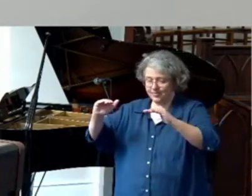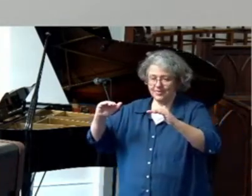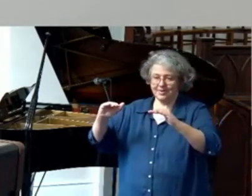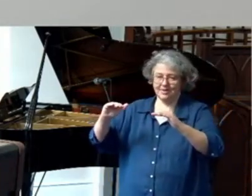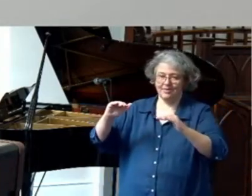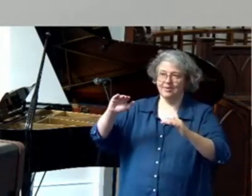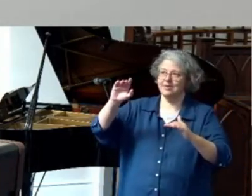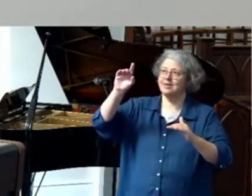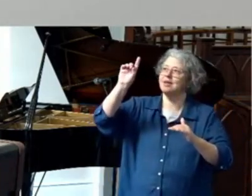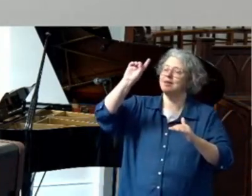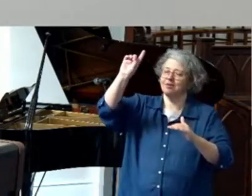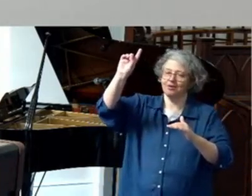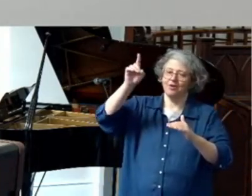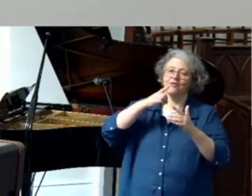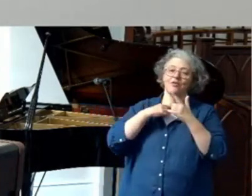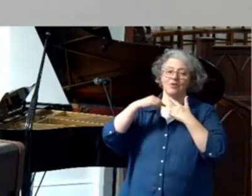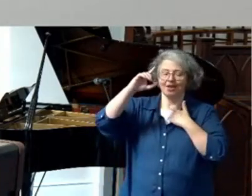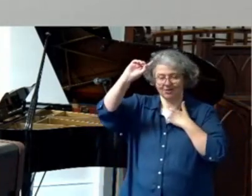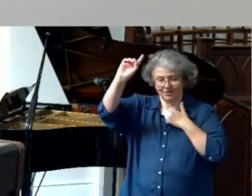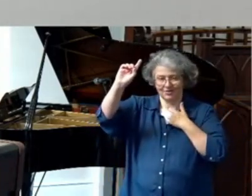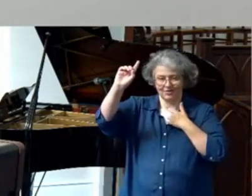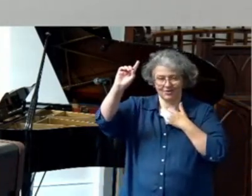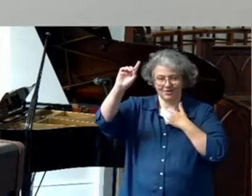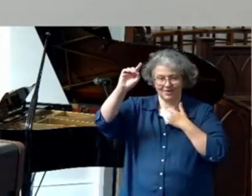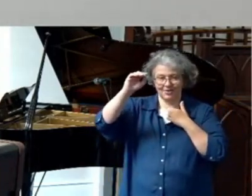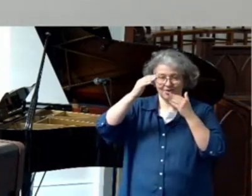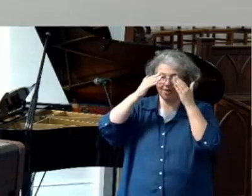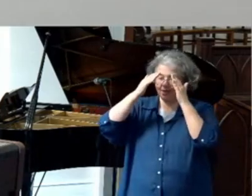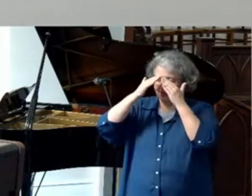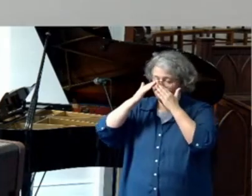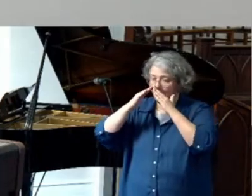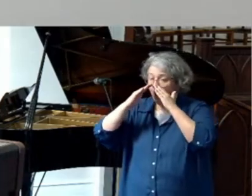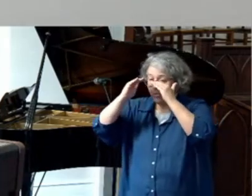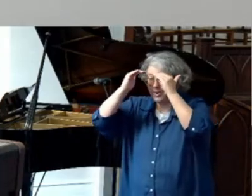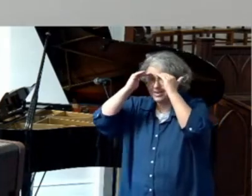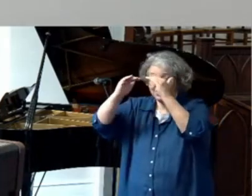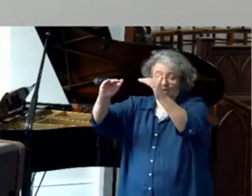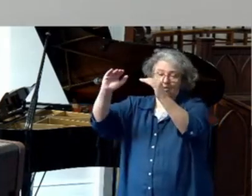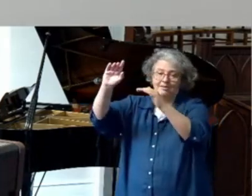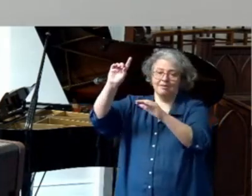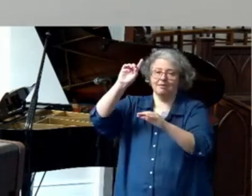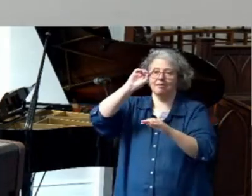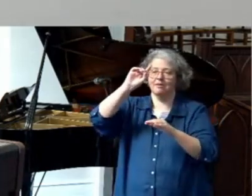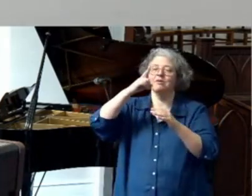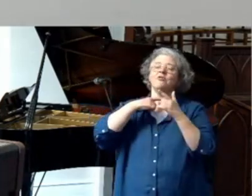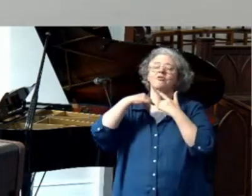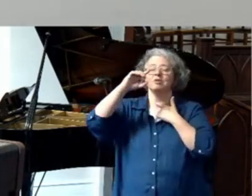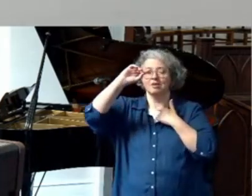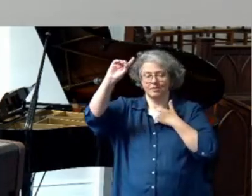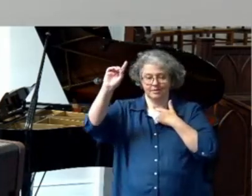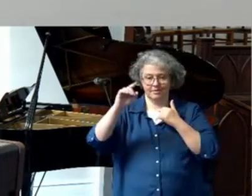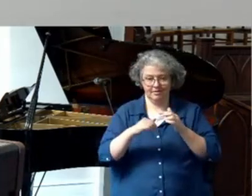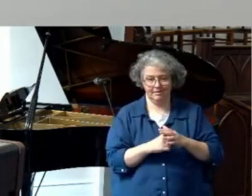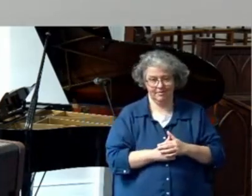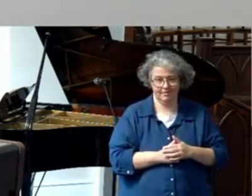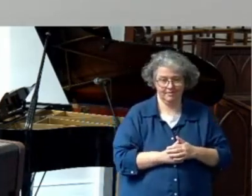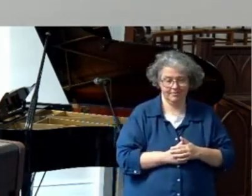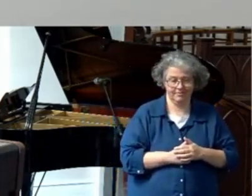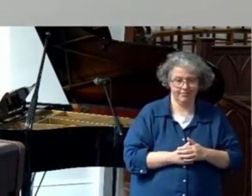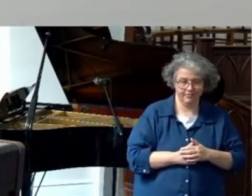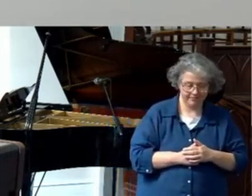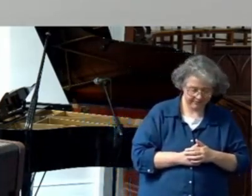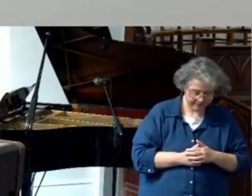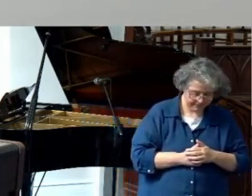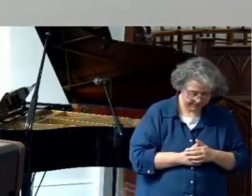que ajusta a vida do crente. Eu já usei essa ilustração para outra exposição, mas vou usar de